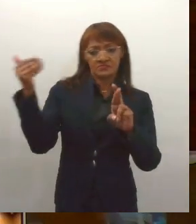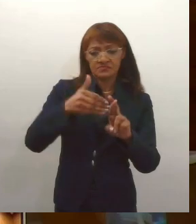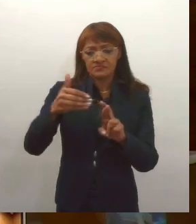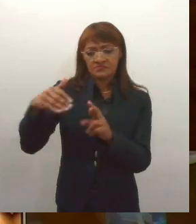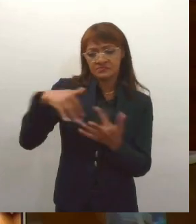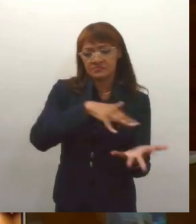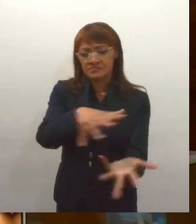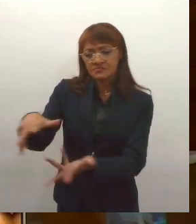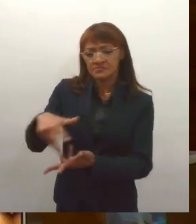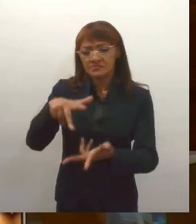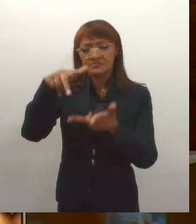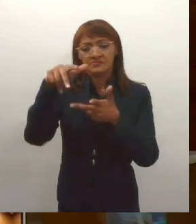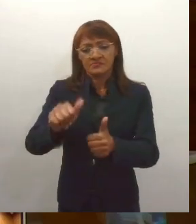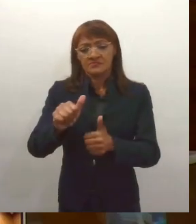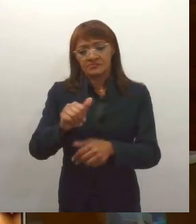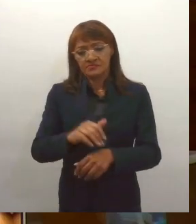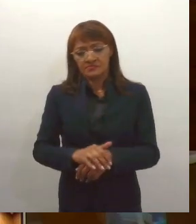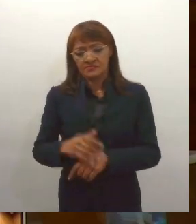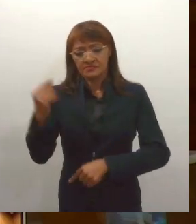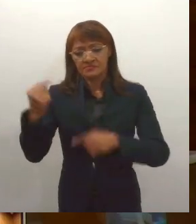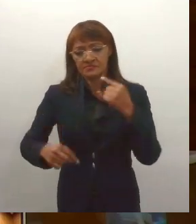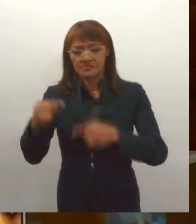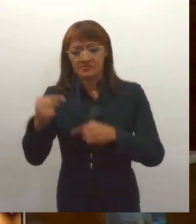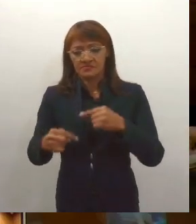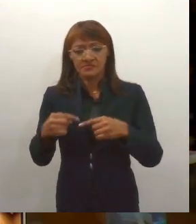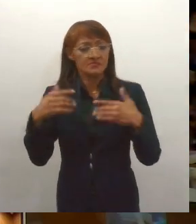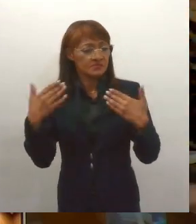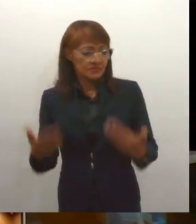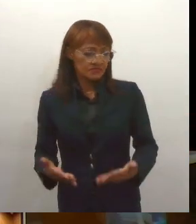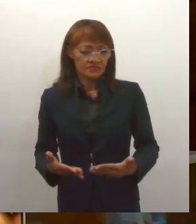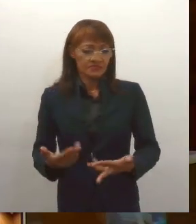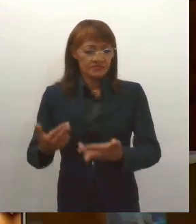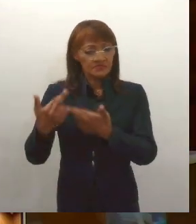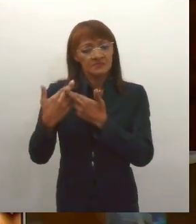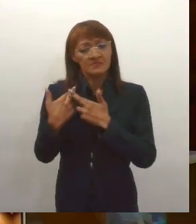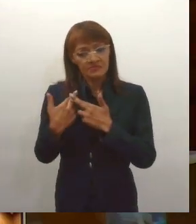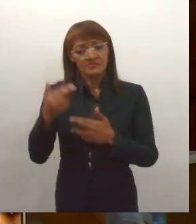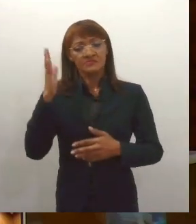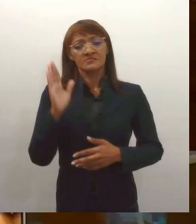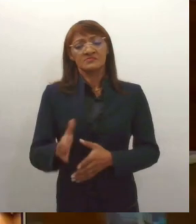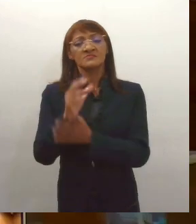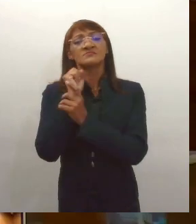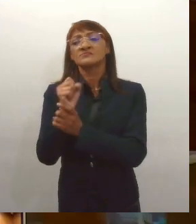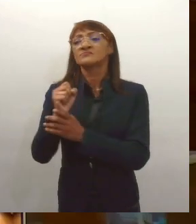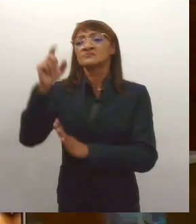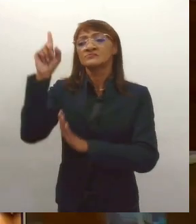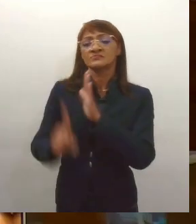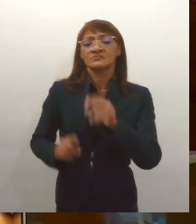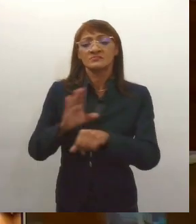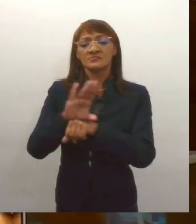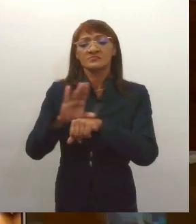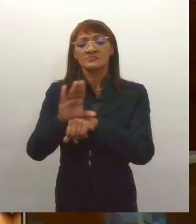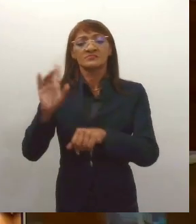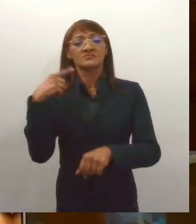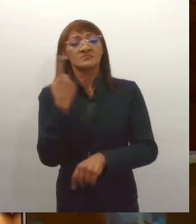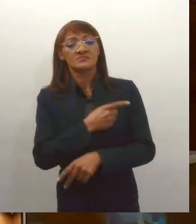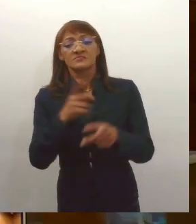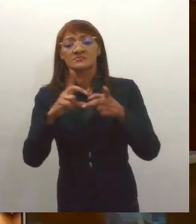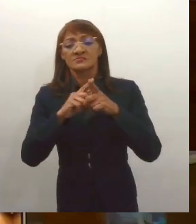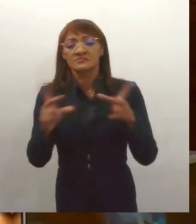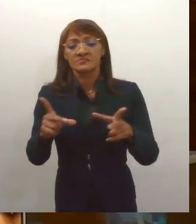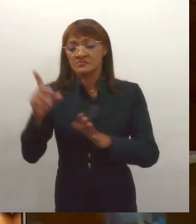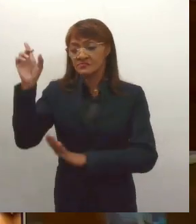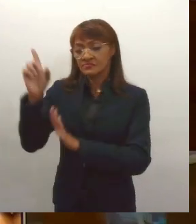é uma atuação comprometida com a garantia da Constituição da nossa democracia dos nossos direitos e não iremos